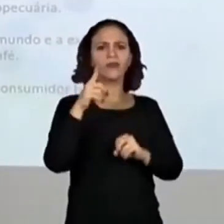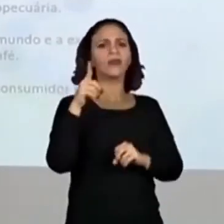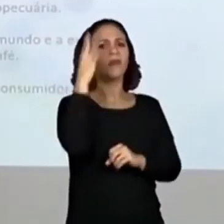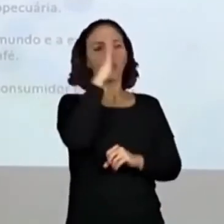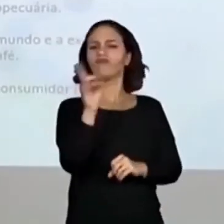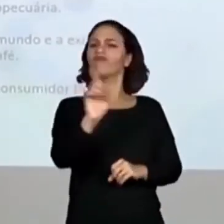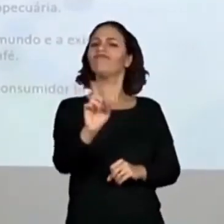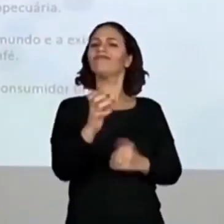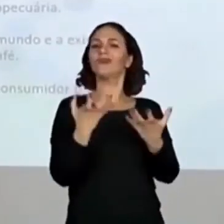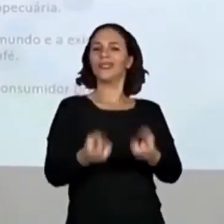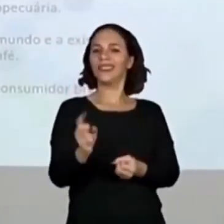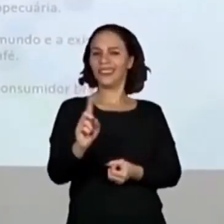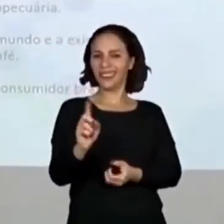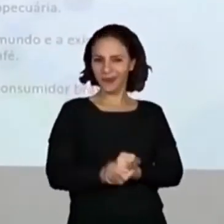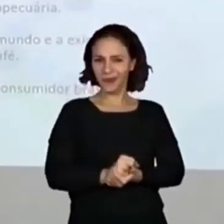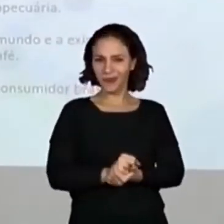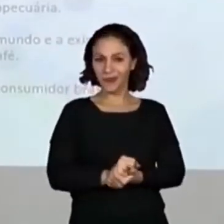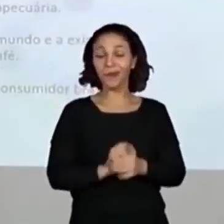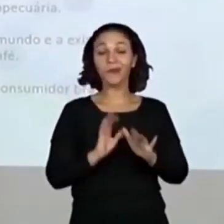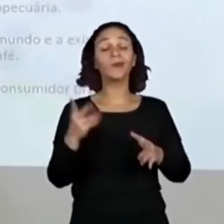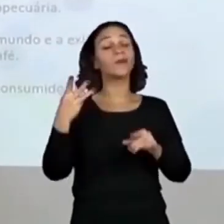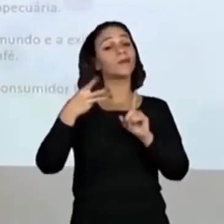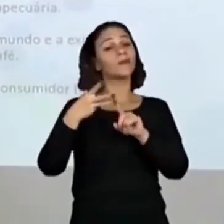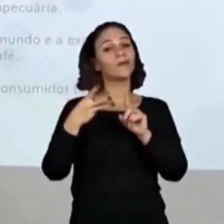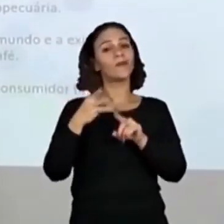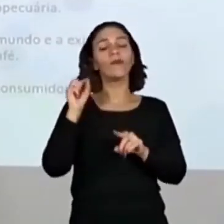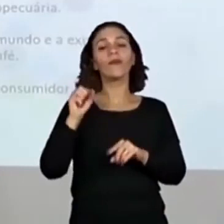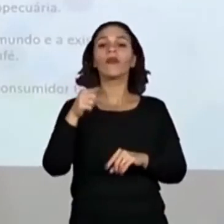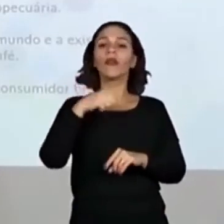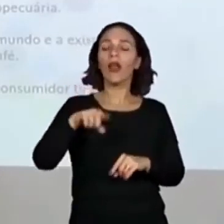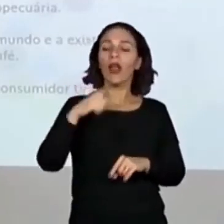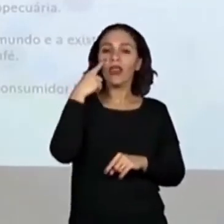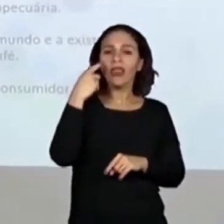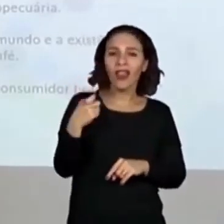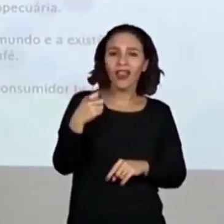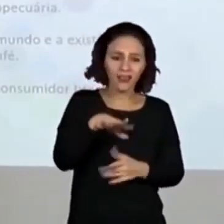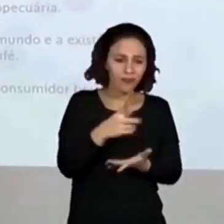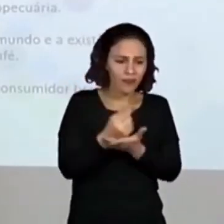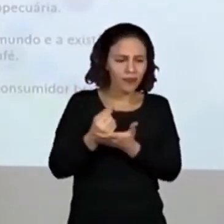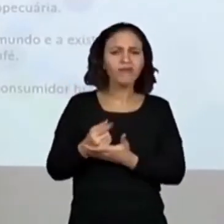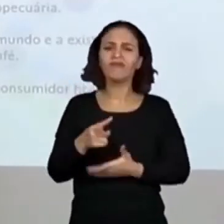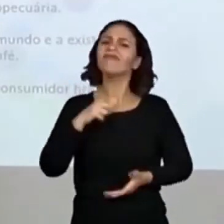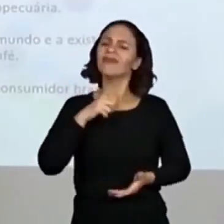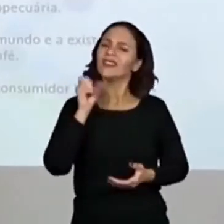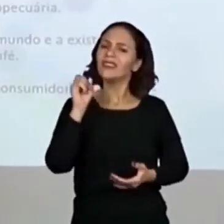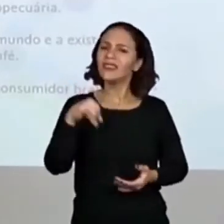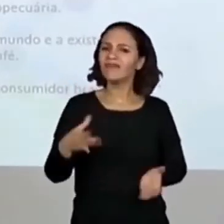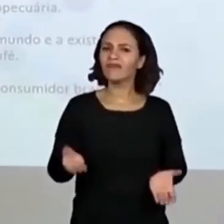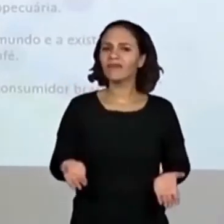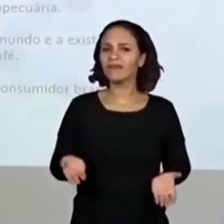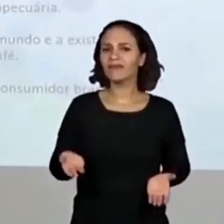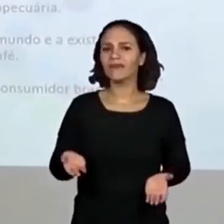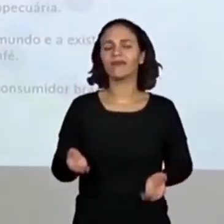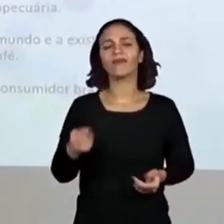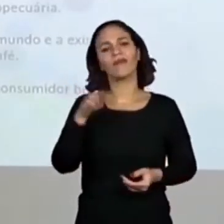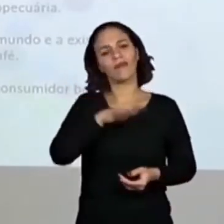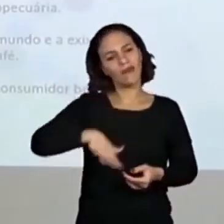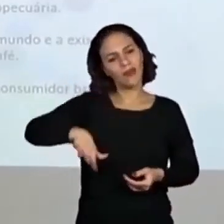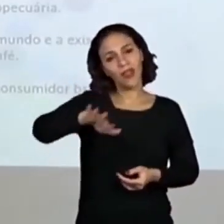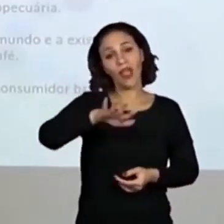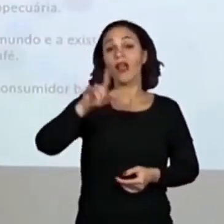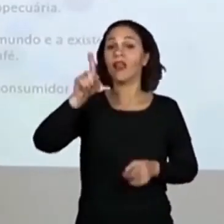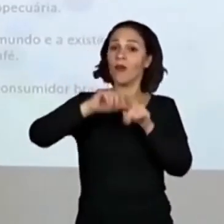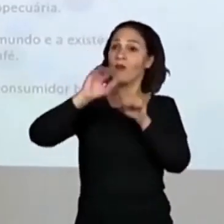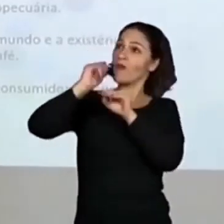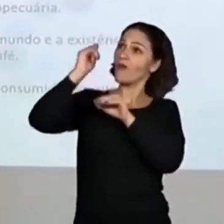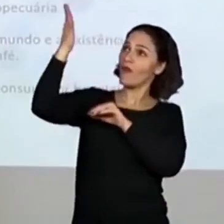né, o desinteresse internacional pelo mercado consumidor brasileiro, também não, porque existia sim um interesse, né, do mercado